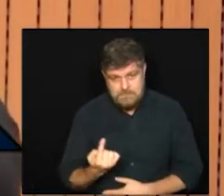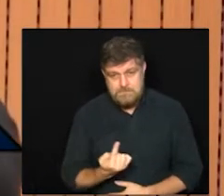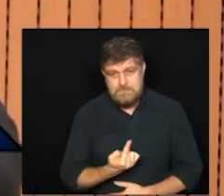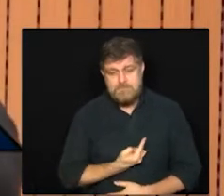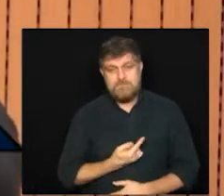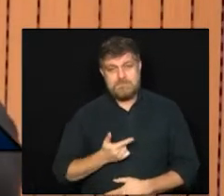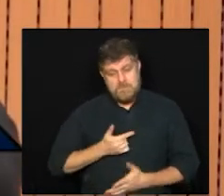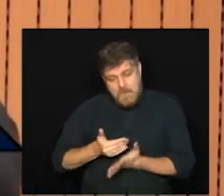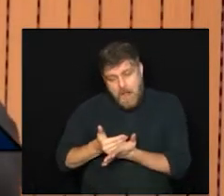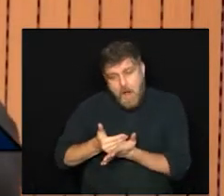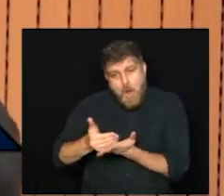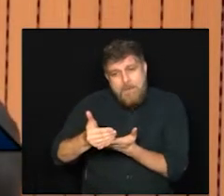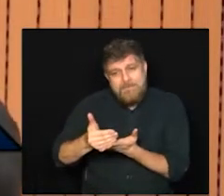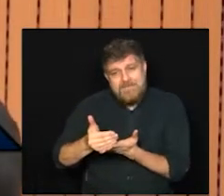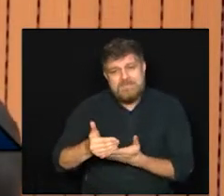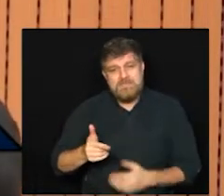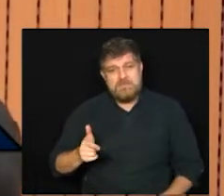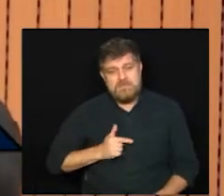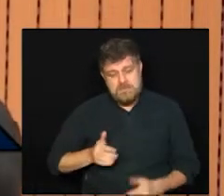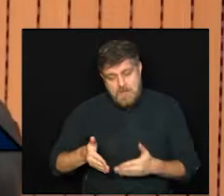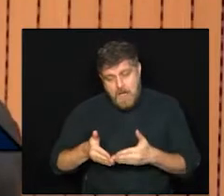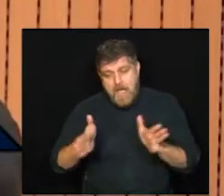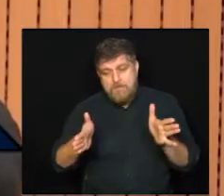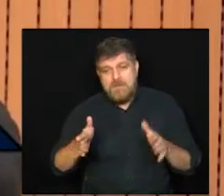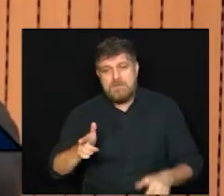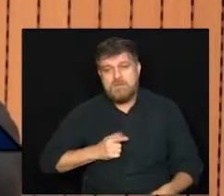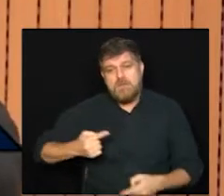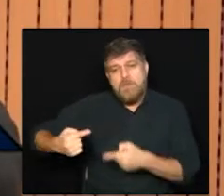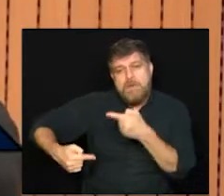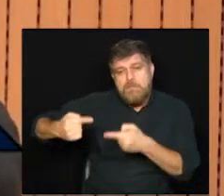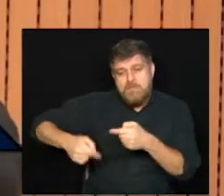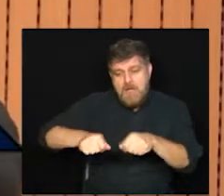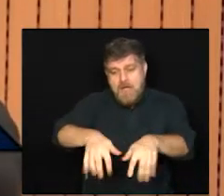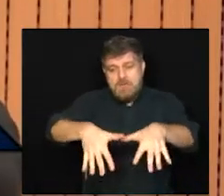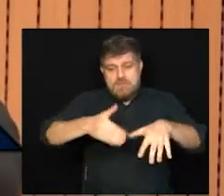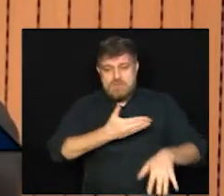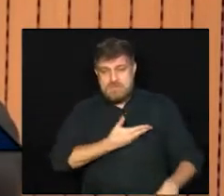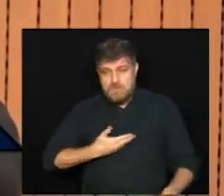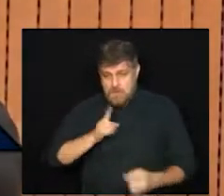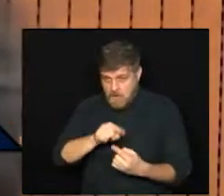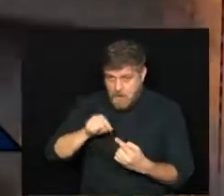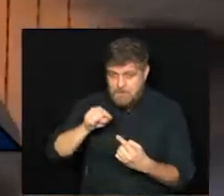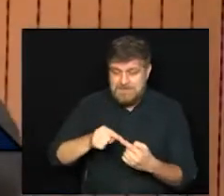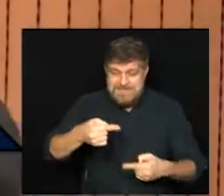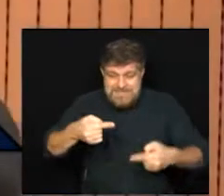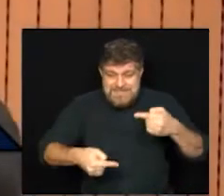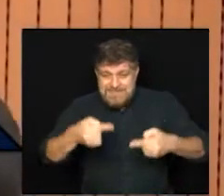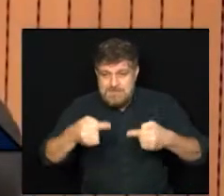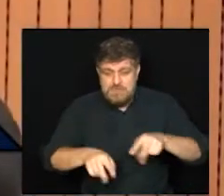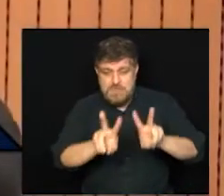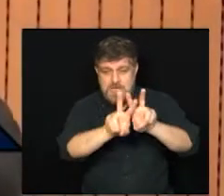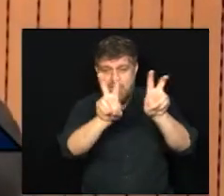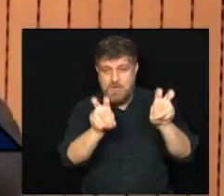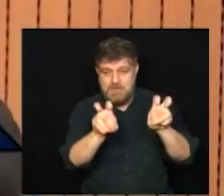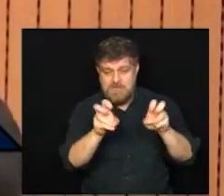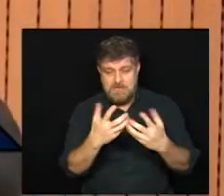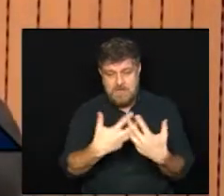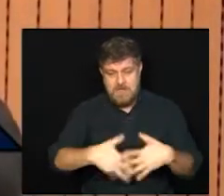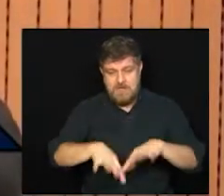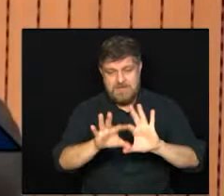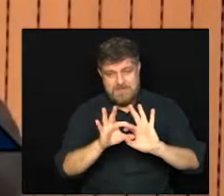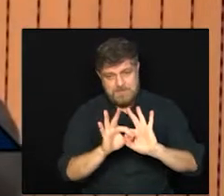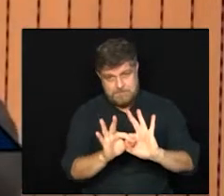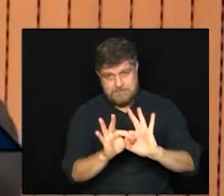está iniciando e declarando aberto aqui, então, a audiência pública para discutir esta iniciativa,